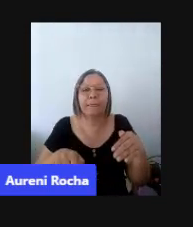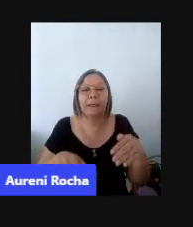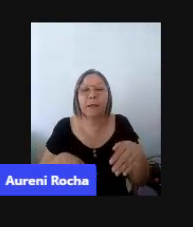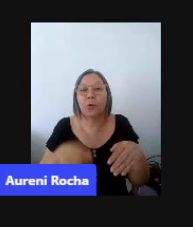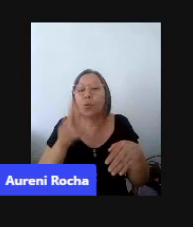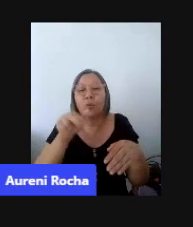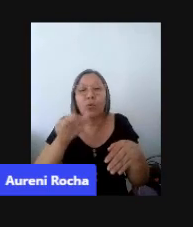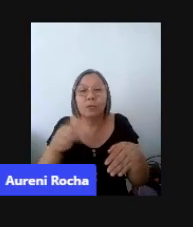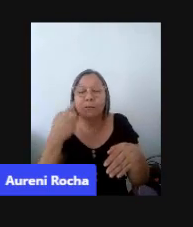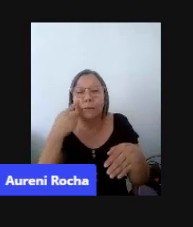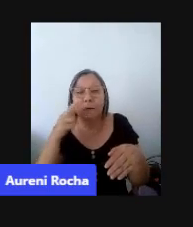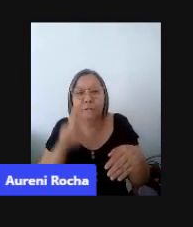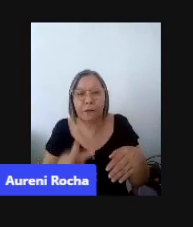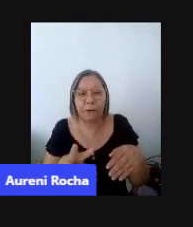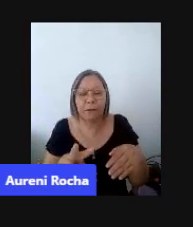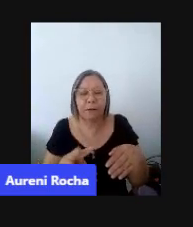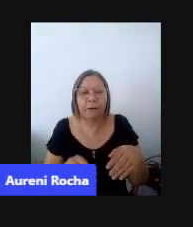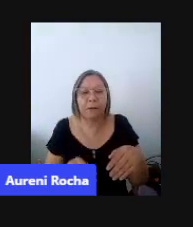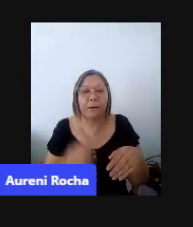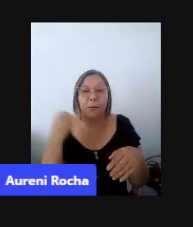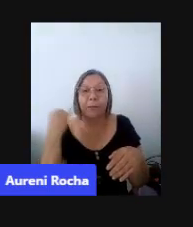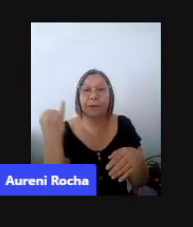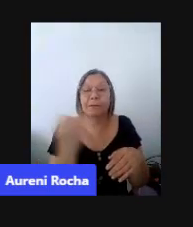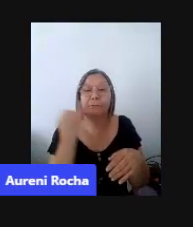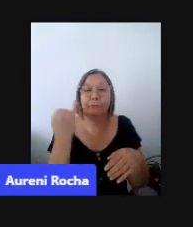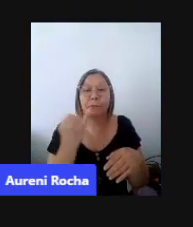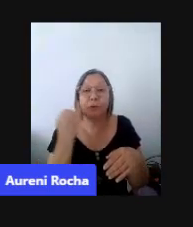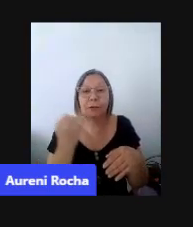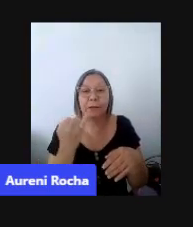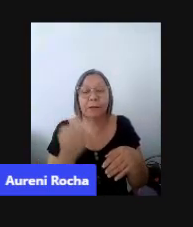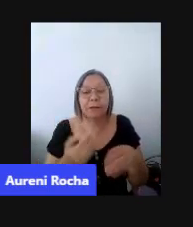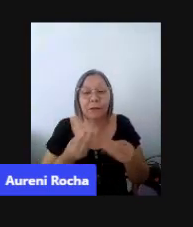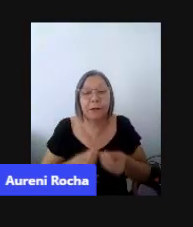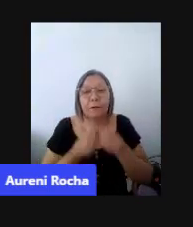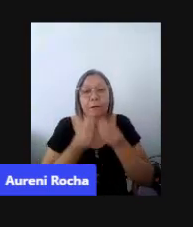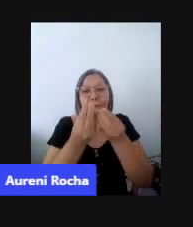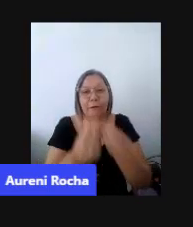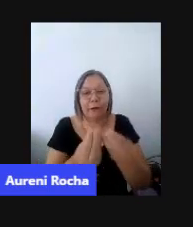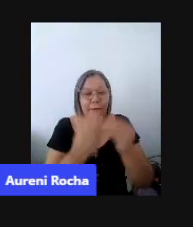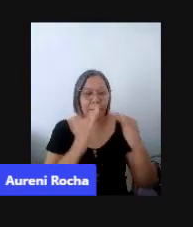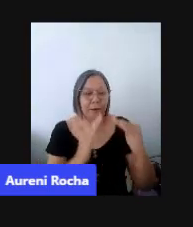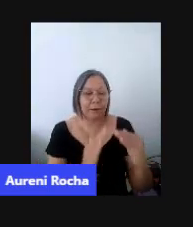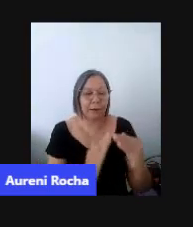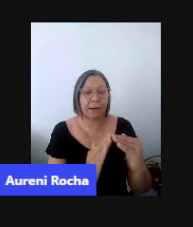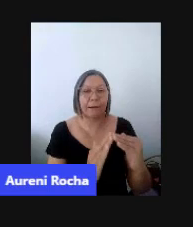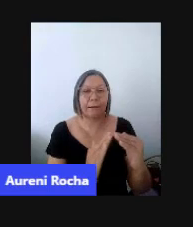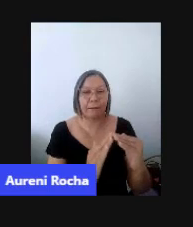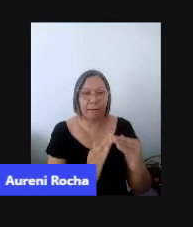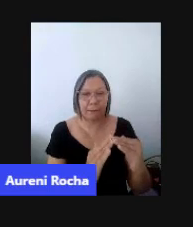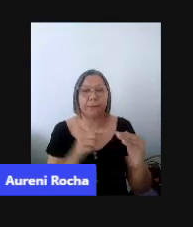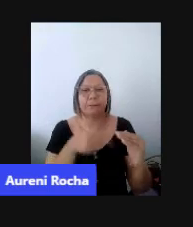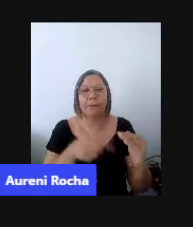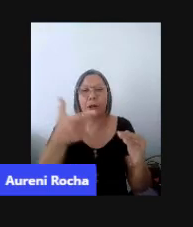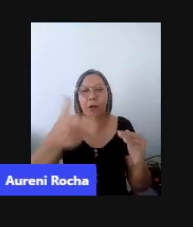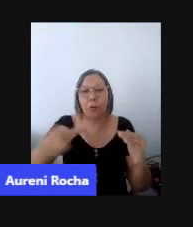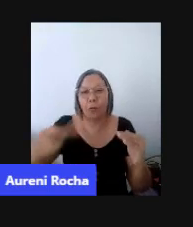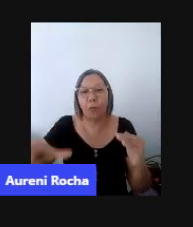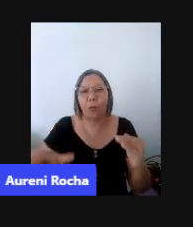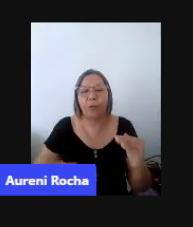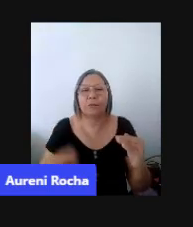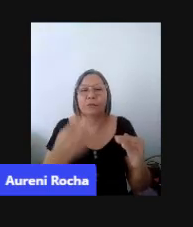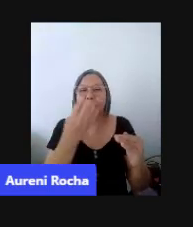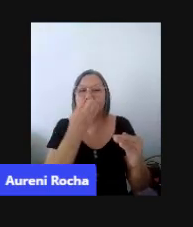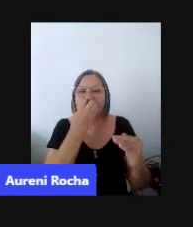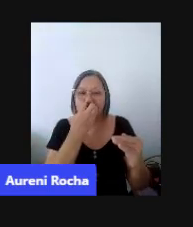importante. Ela dá casa para os outros. Ela é o que a gente chama de engenheiro do ecossistema. Ela dá casa para os